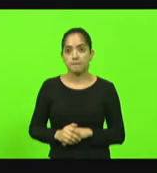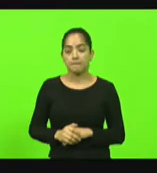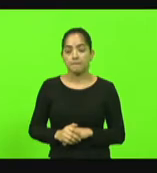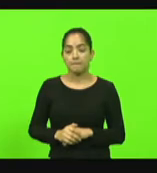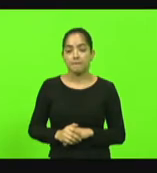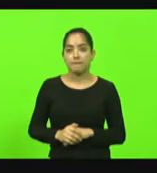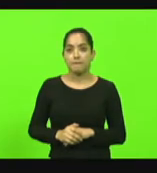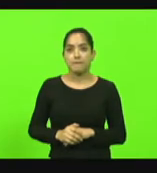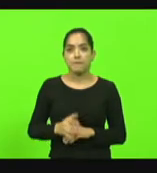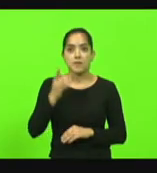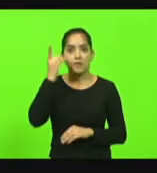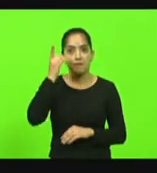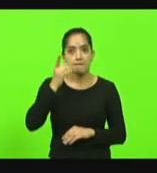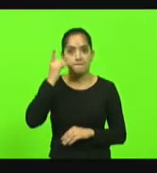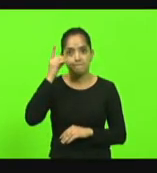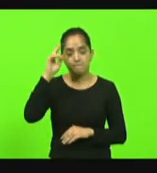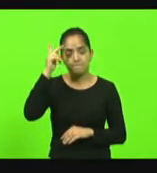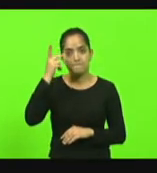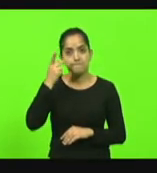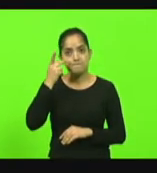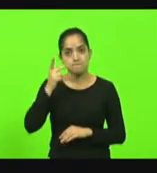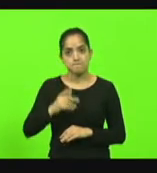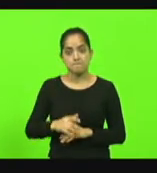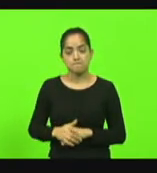Como vota deputado Milton Albos?